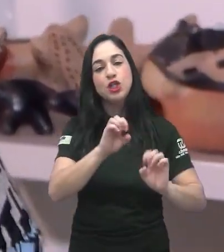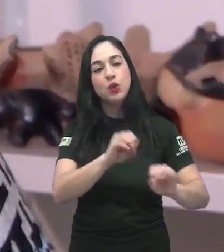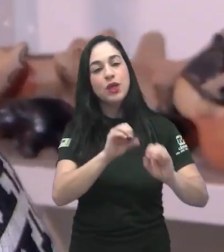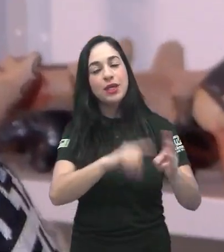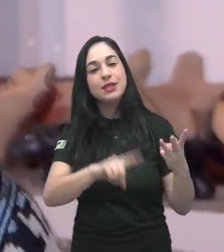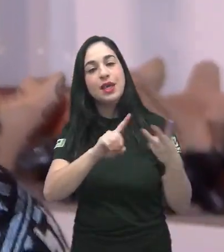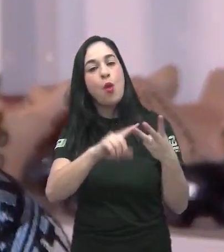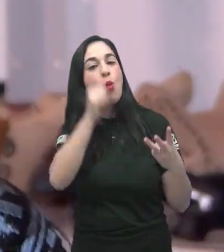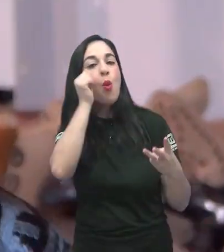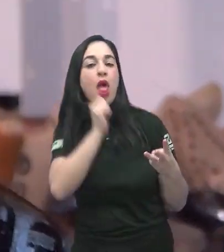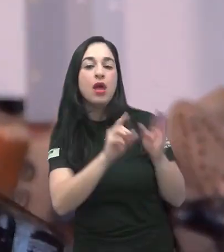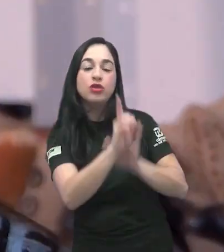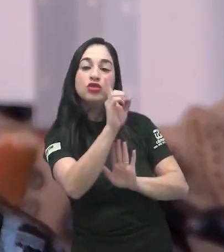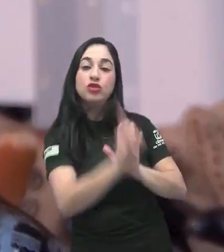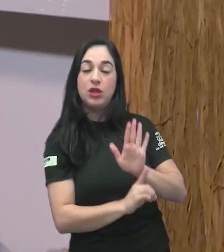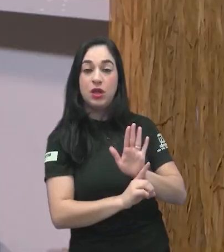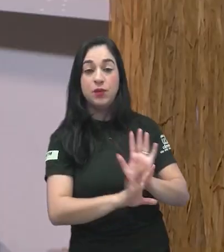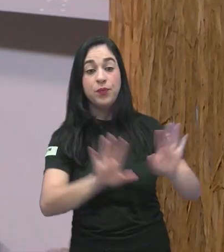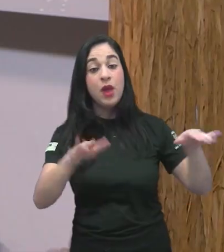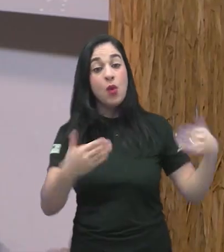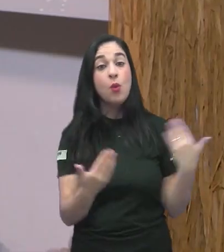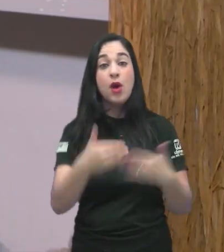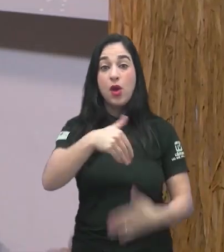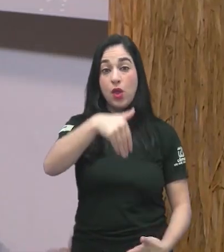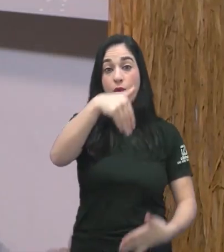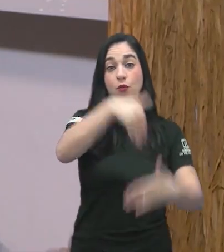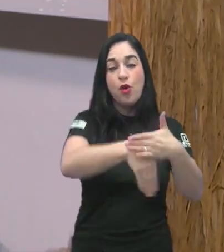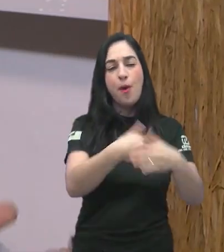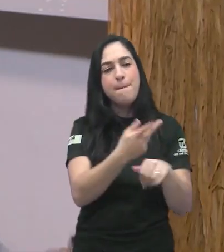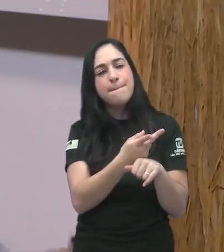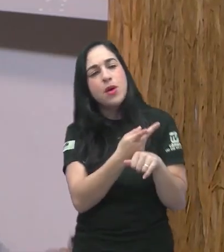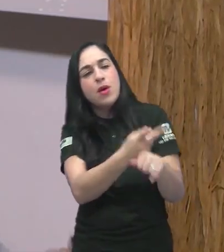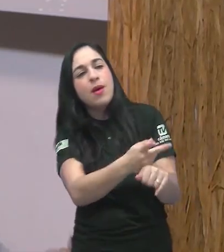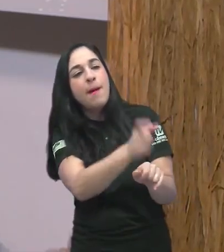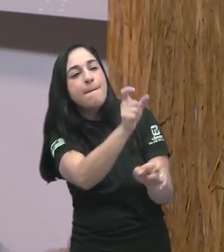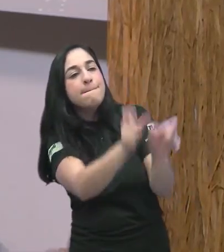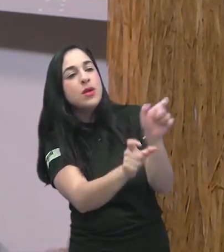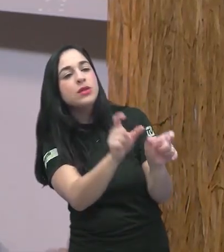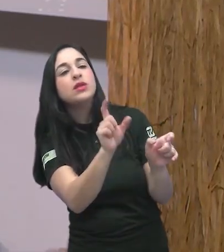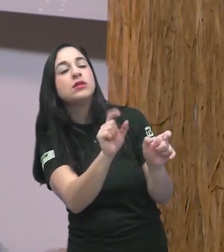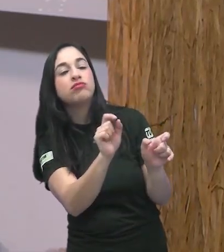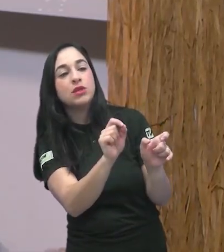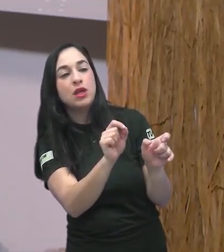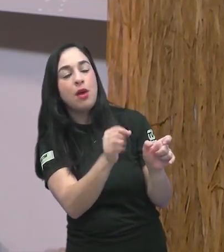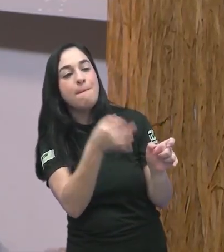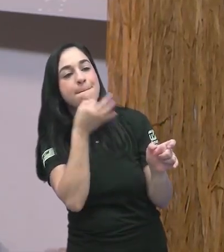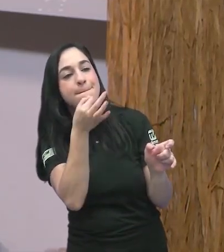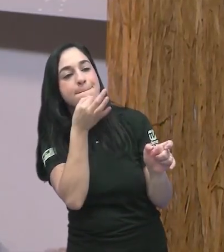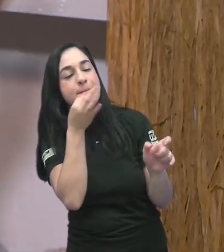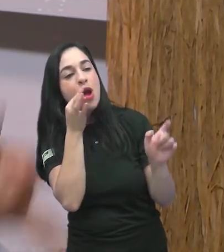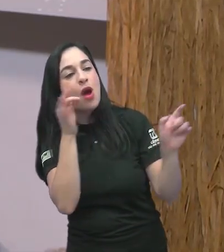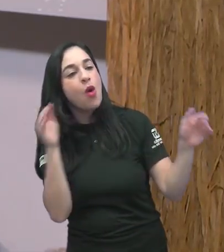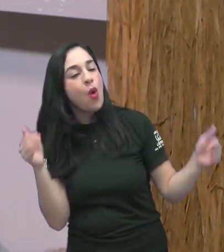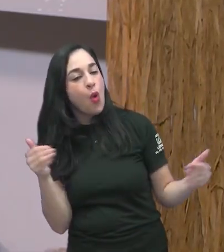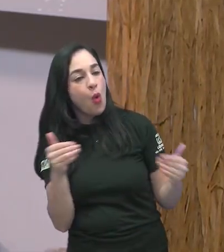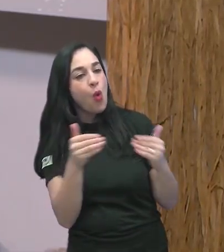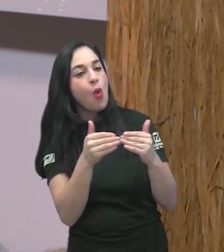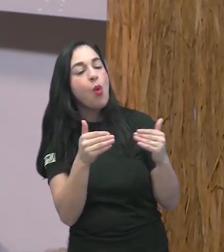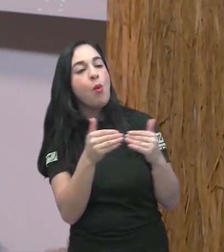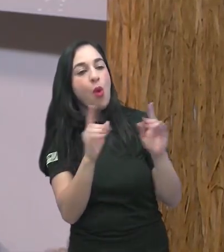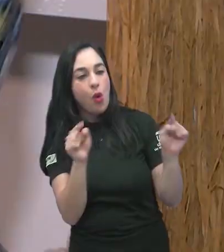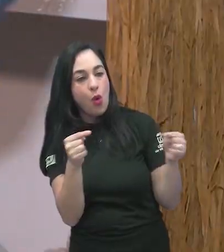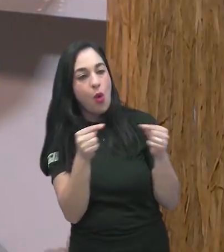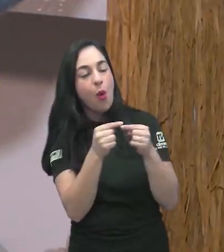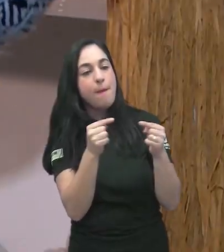e direitos das mulheres. Na hora de votar, procura candidatos comprometidos com